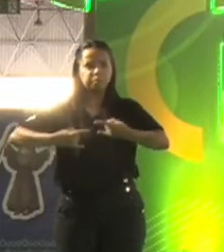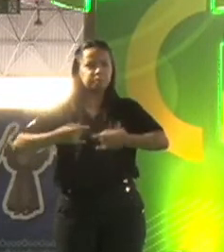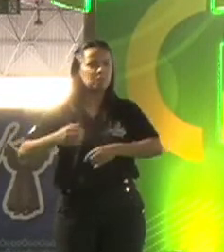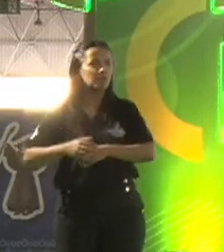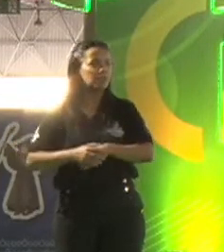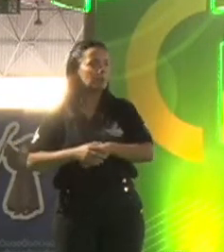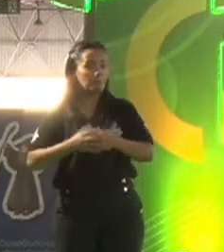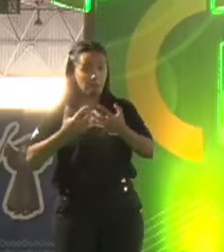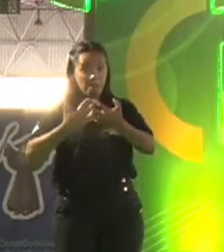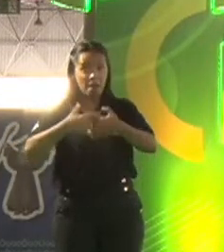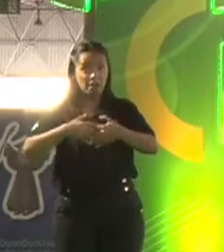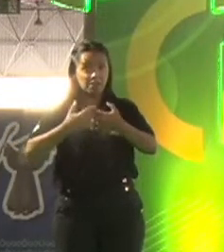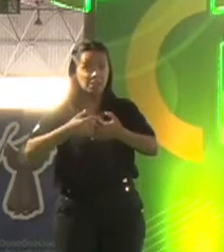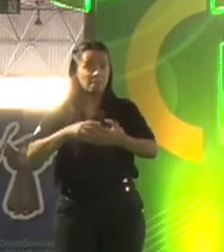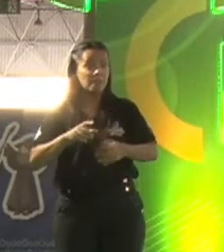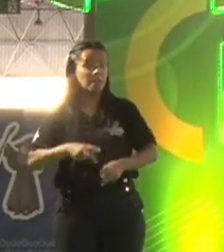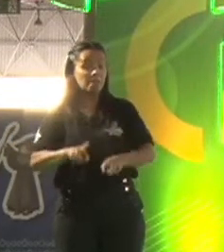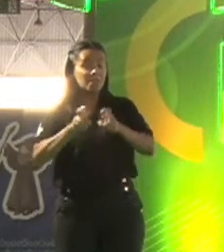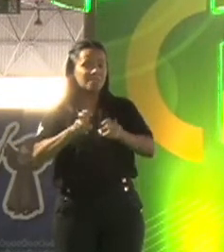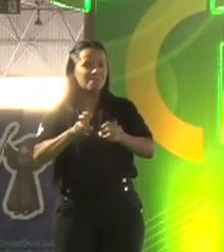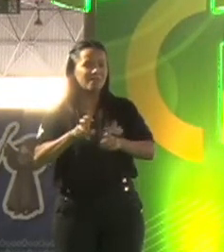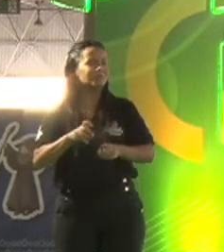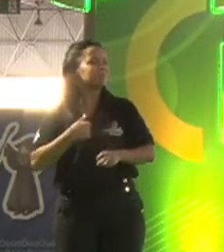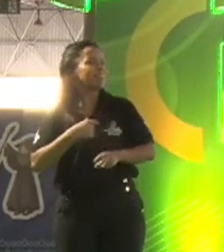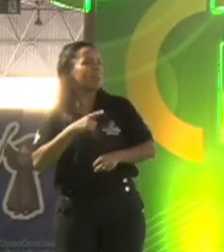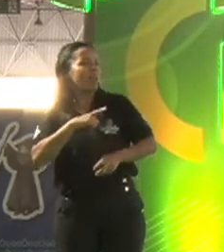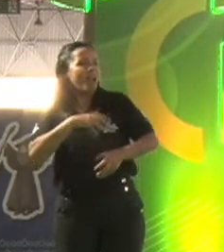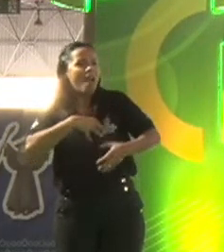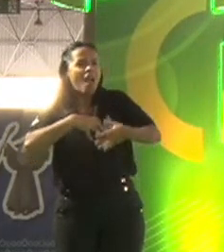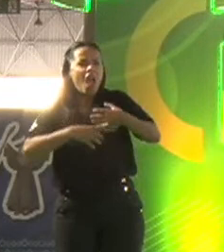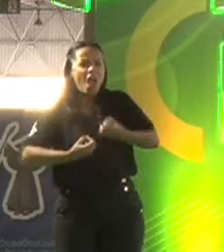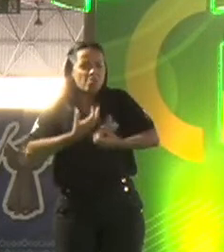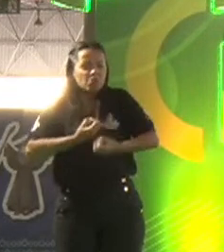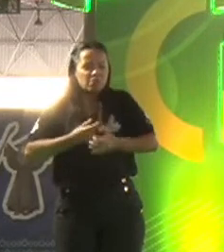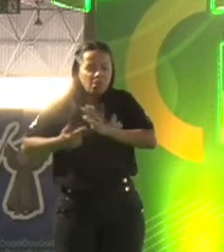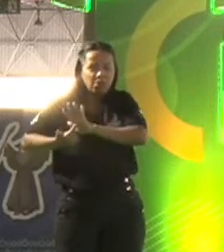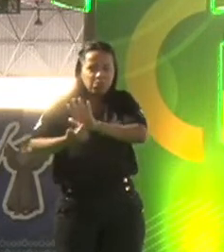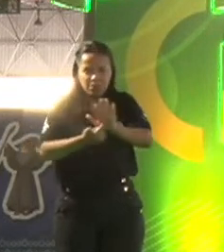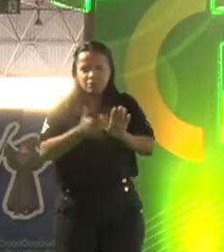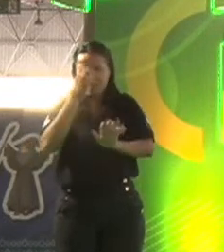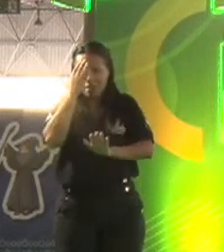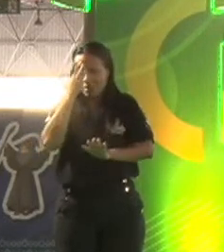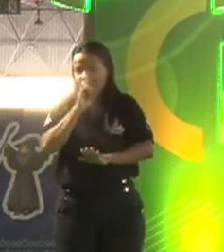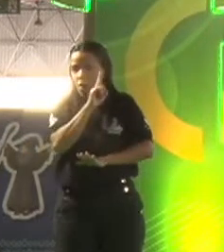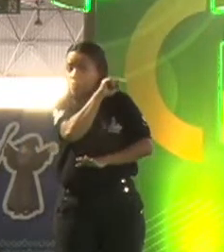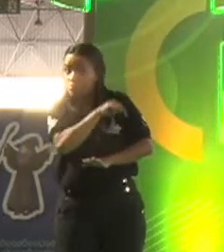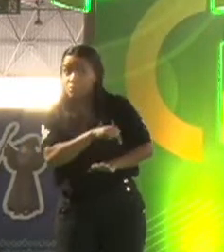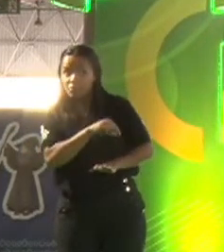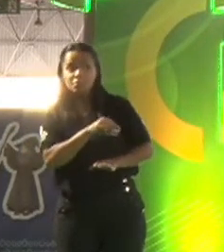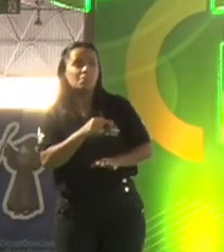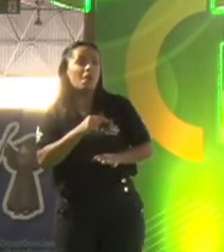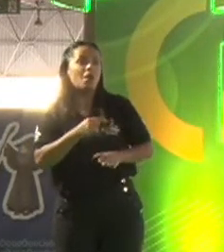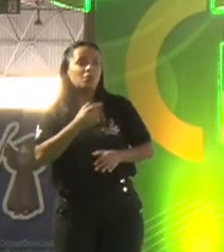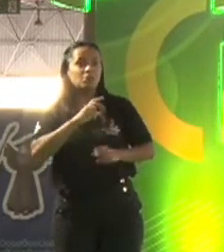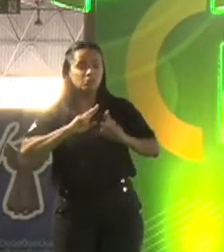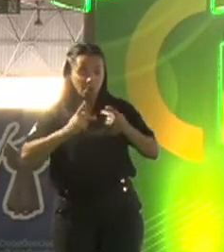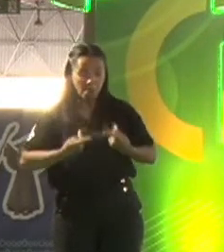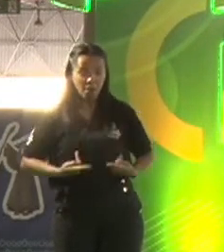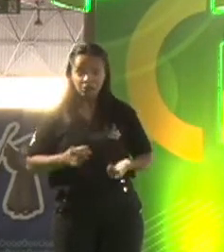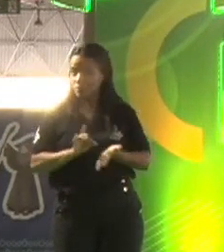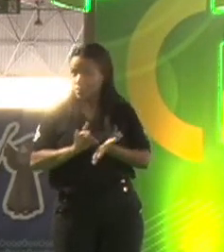levar em consideração as questões emocionais Por mais que você saiba que aquilo ali não é uma pessoa e os outros exemplos aqui